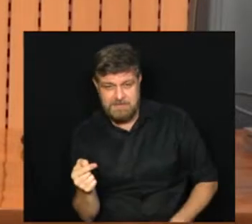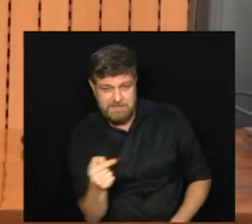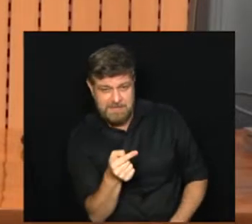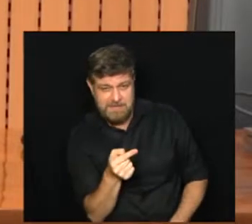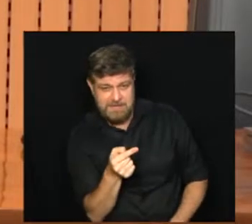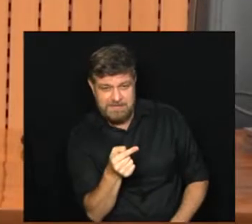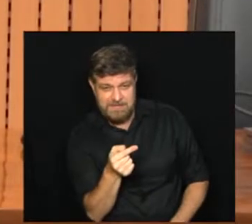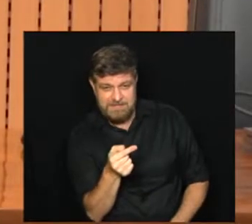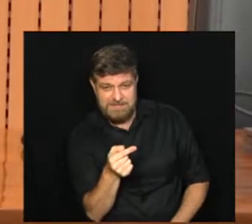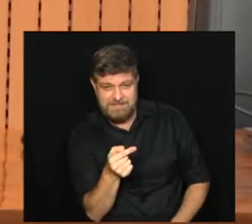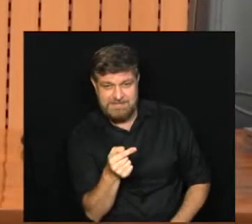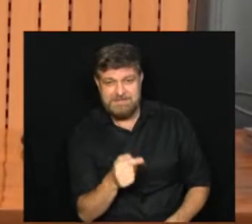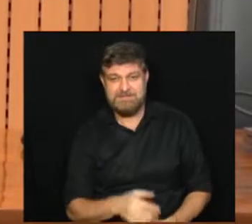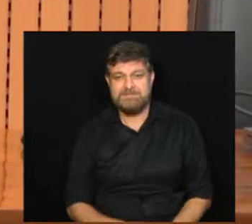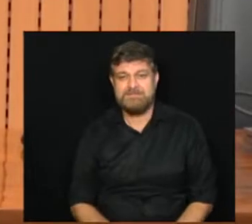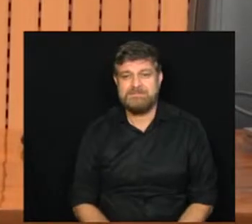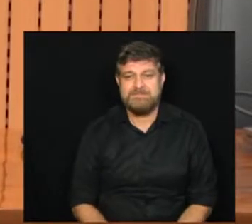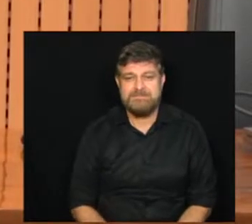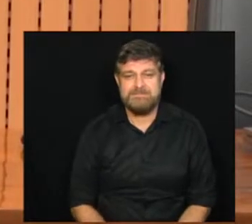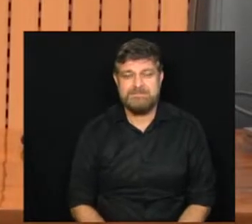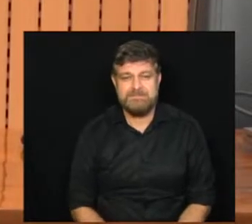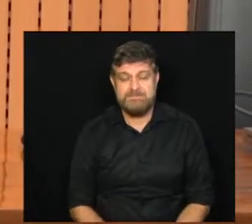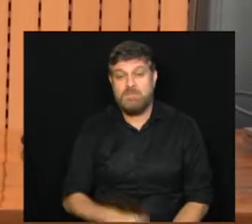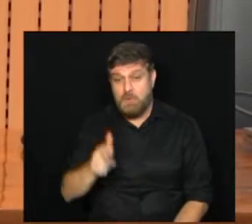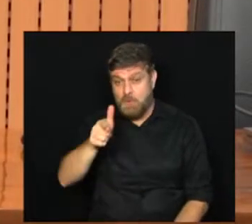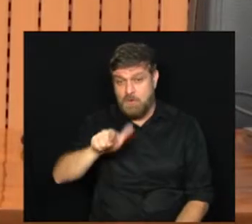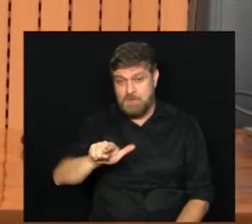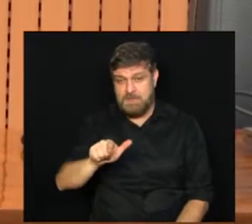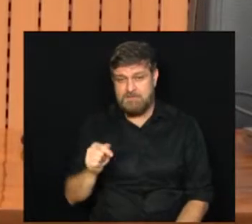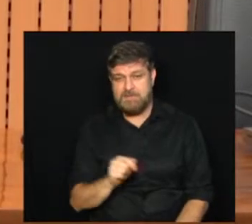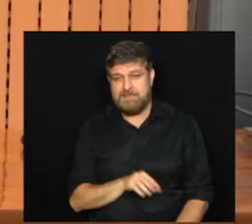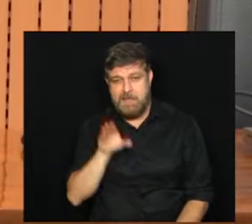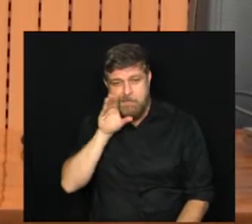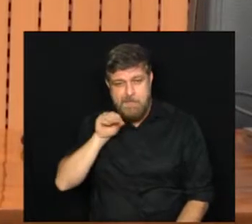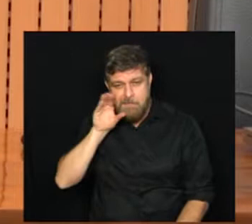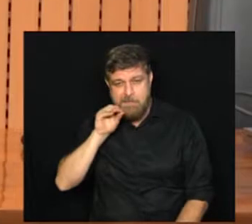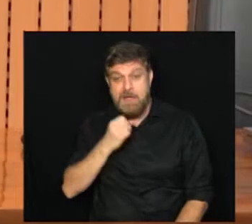97829 3776. Vou repetir, 19